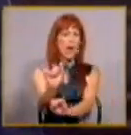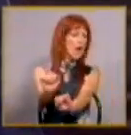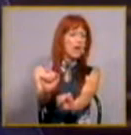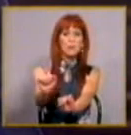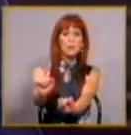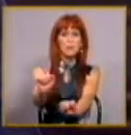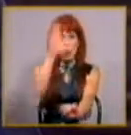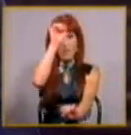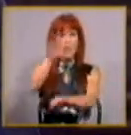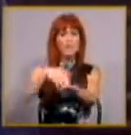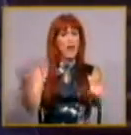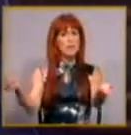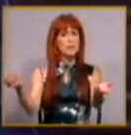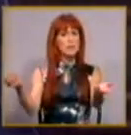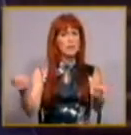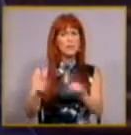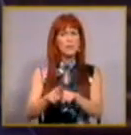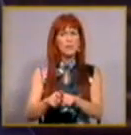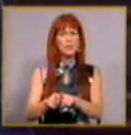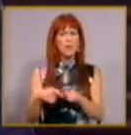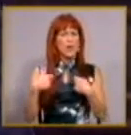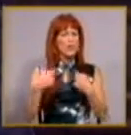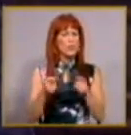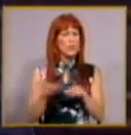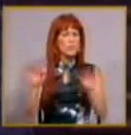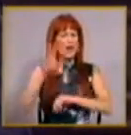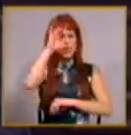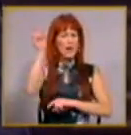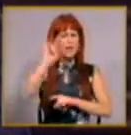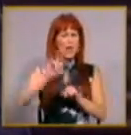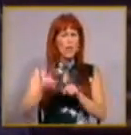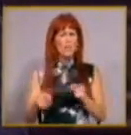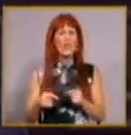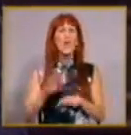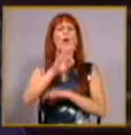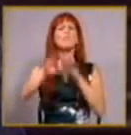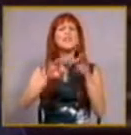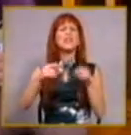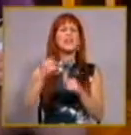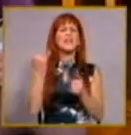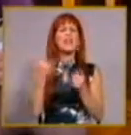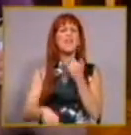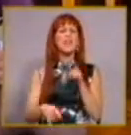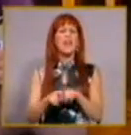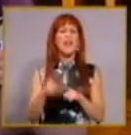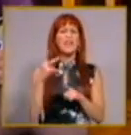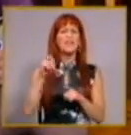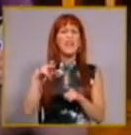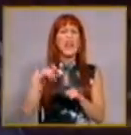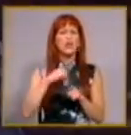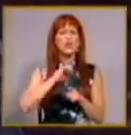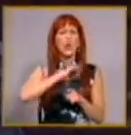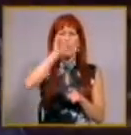temos é por parte do Governo. Ora, isto não induz mais despesa no Estado. Seria um presente envenenado do Sr. Primeiro-Ministro. Sim, é tudo envenenado, porque o